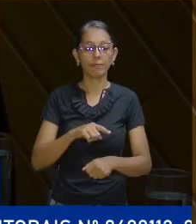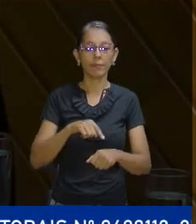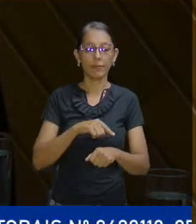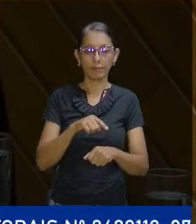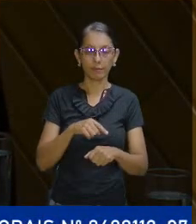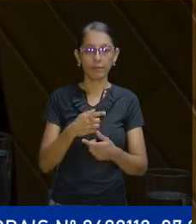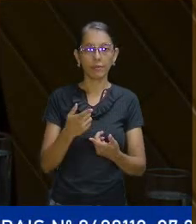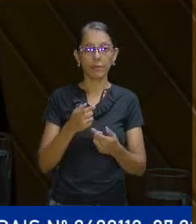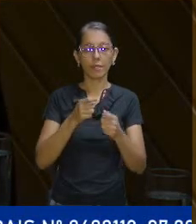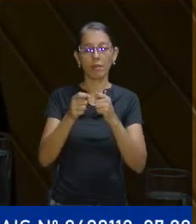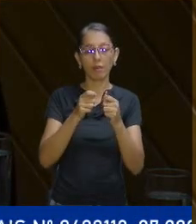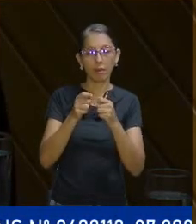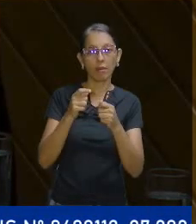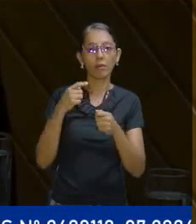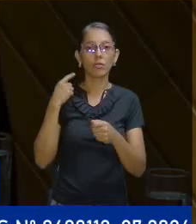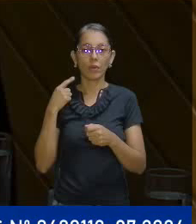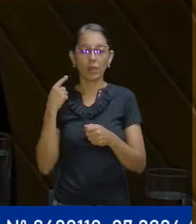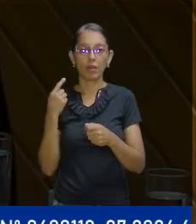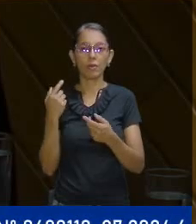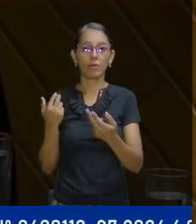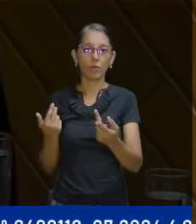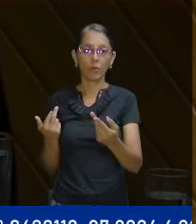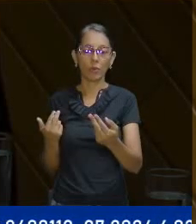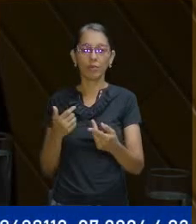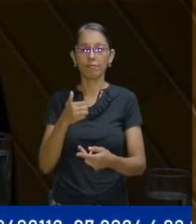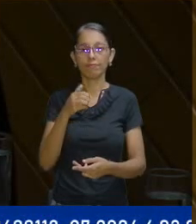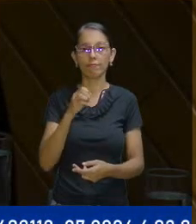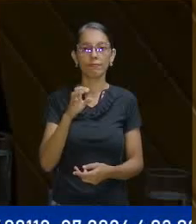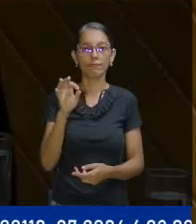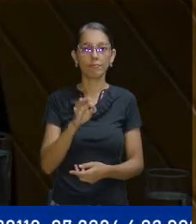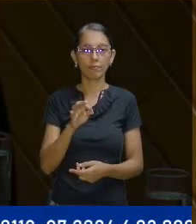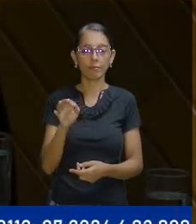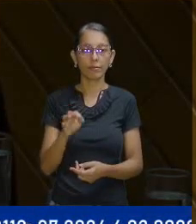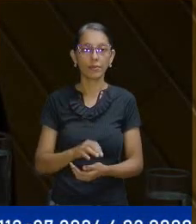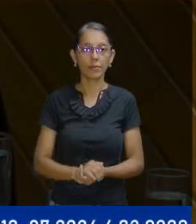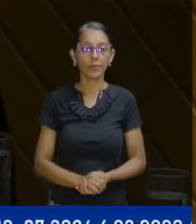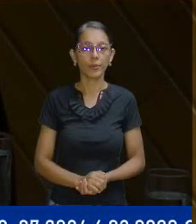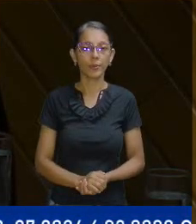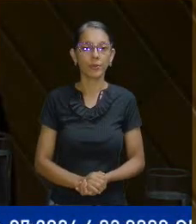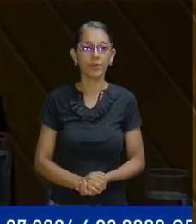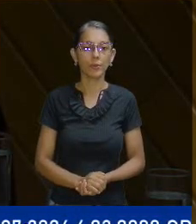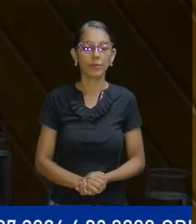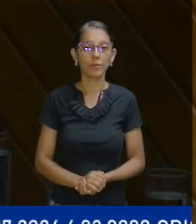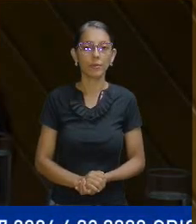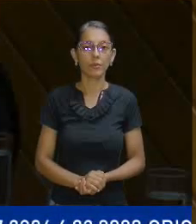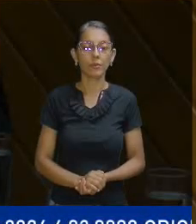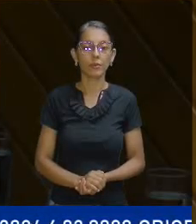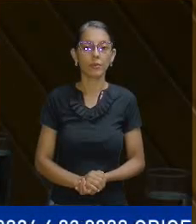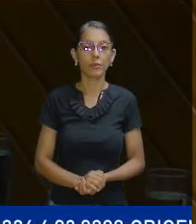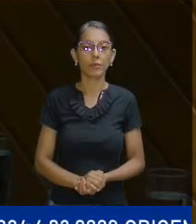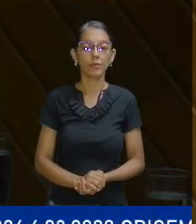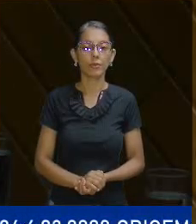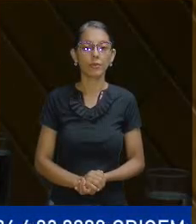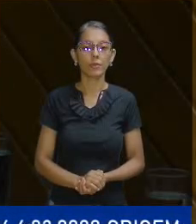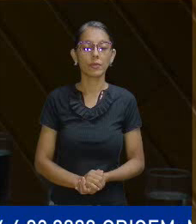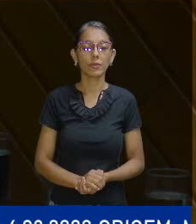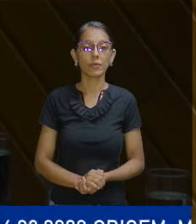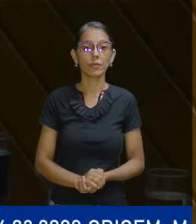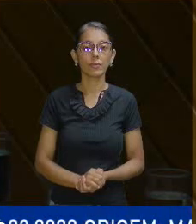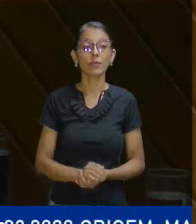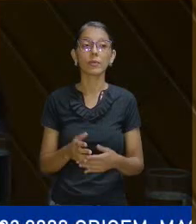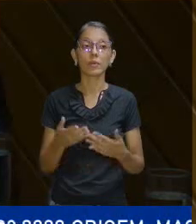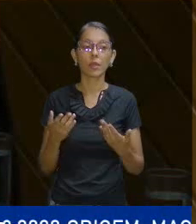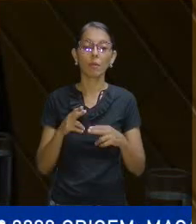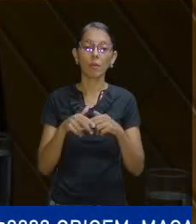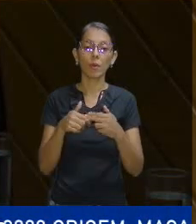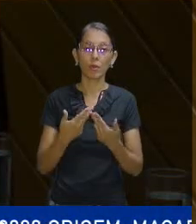honorários contábeis, adotando, tá, a mesma lógica. E, no caso concreto, diante dos elementos apresentados,